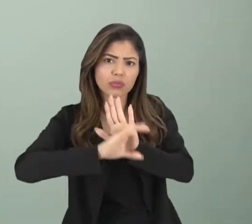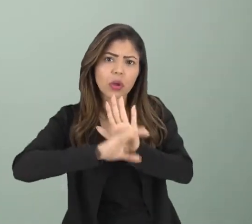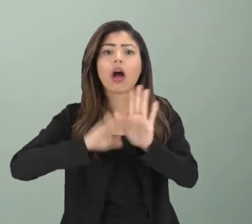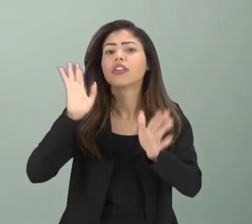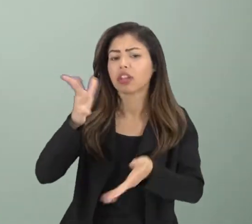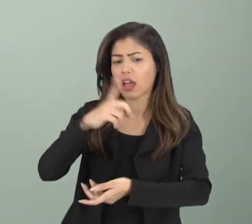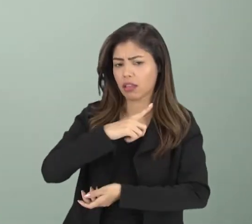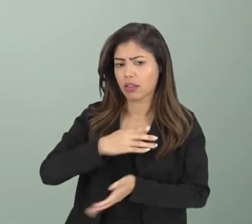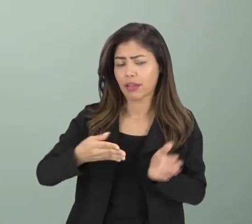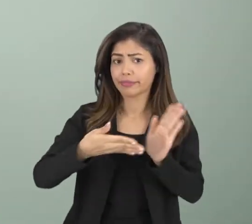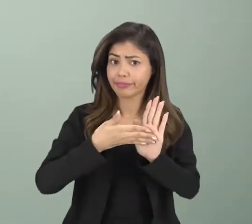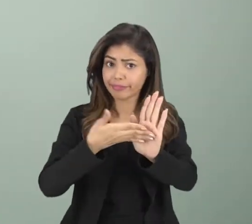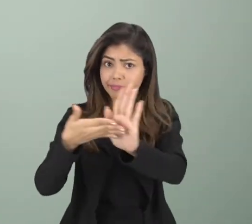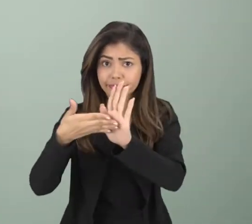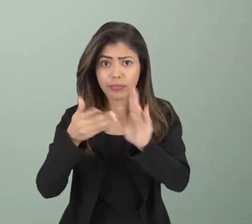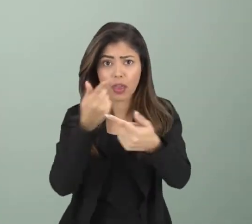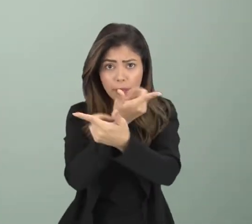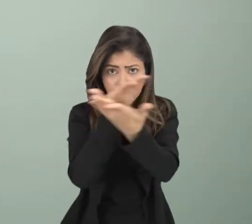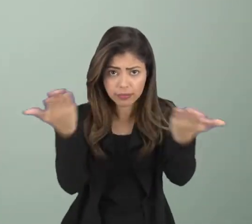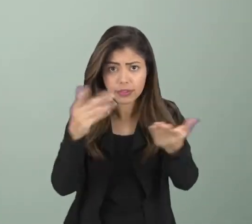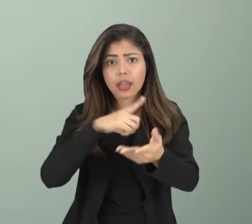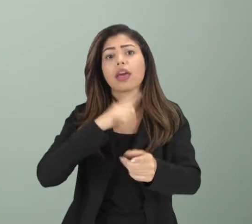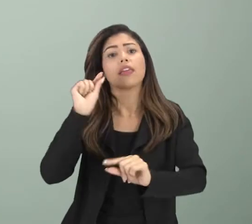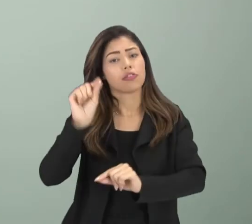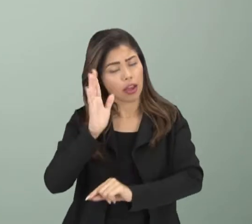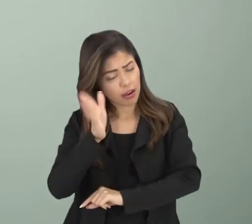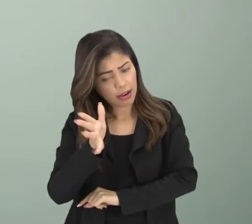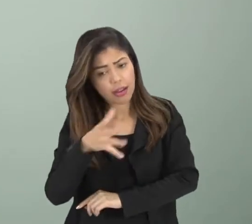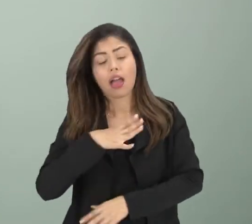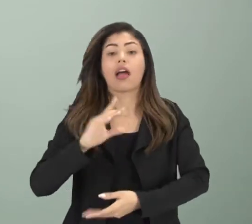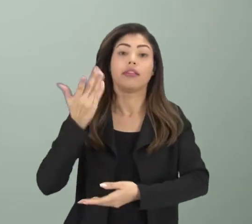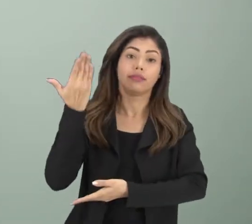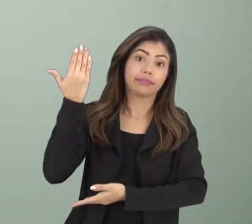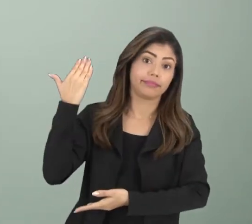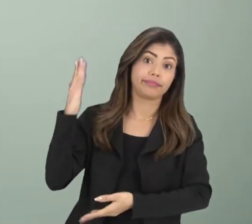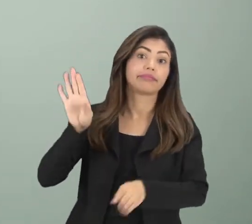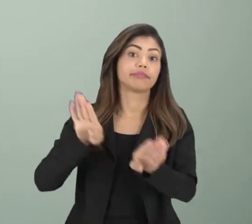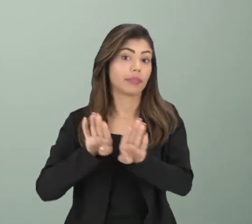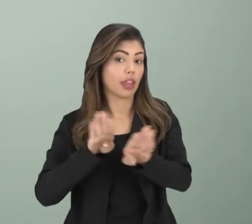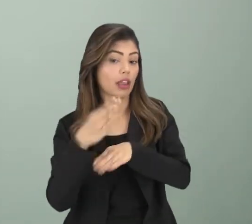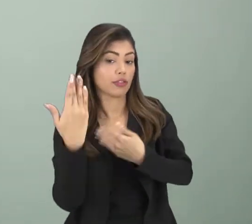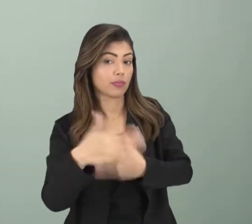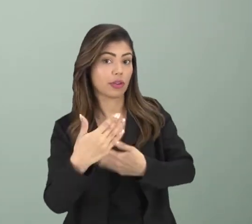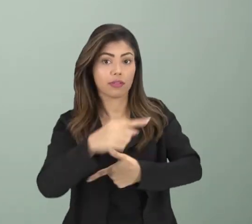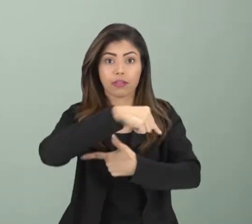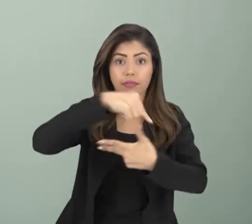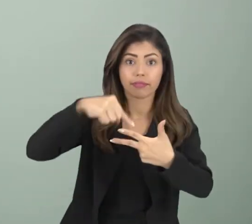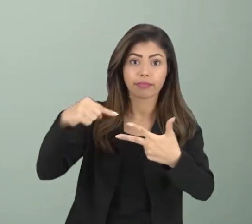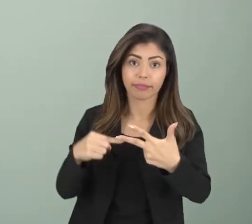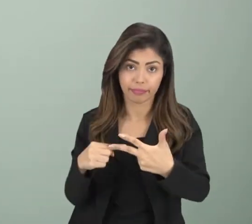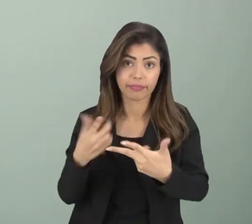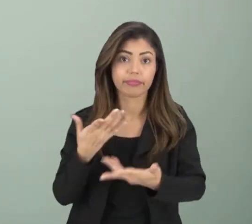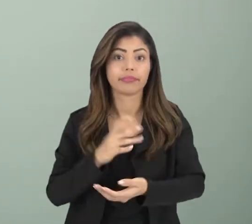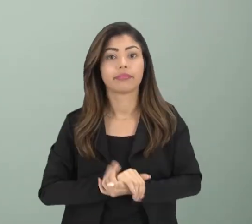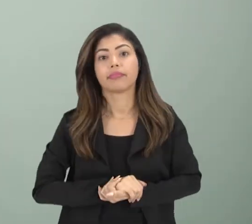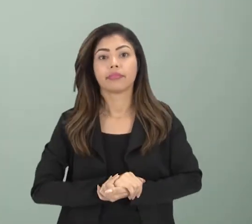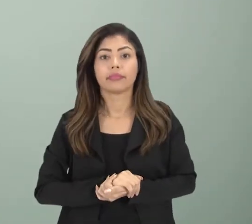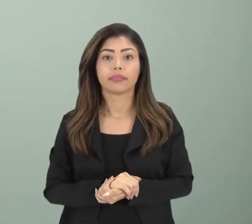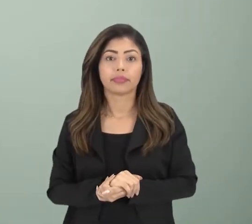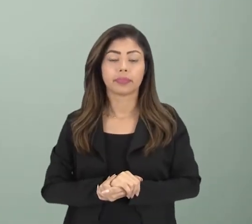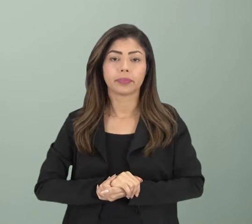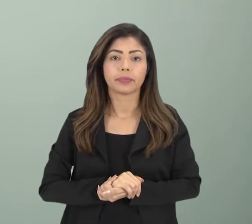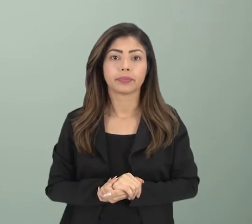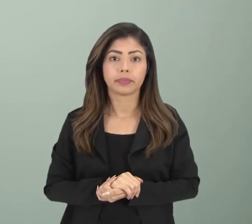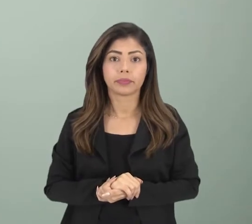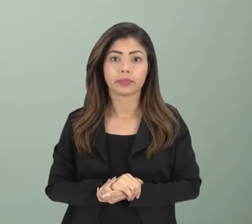já foi disponibilizado ou que é recorrente nas provas do Exame Nacional do Ensino Médio, que é